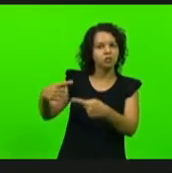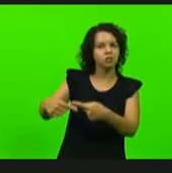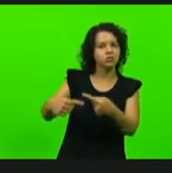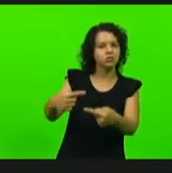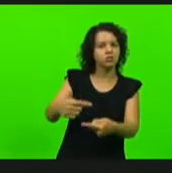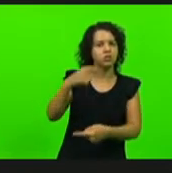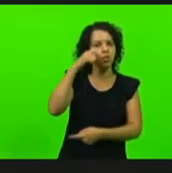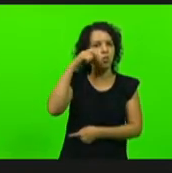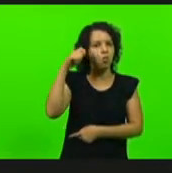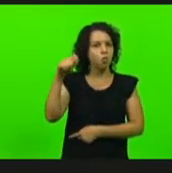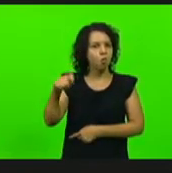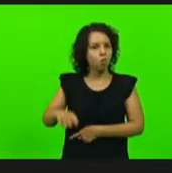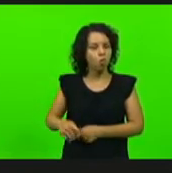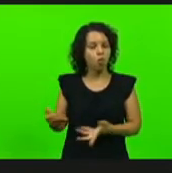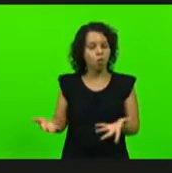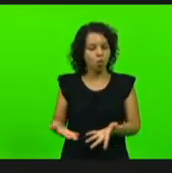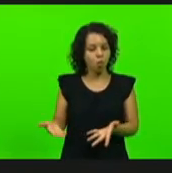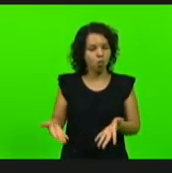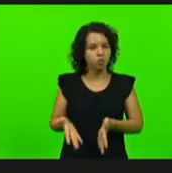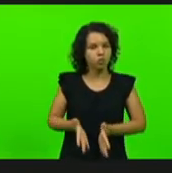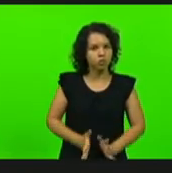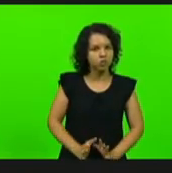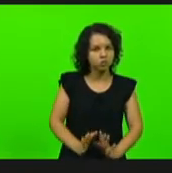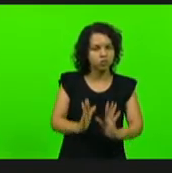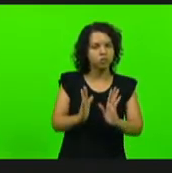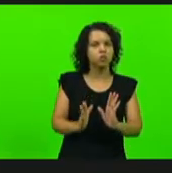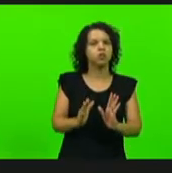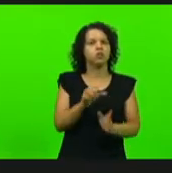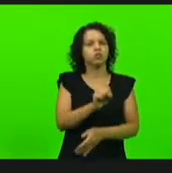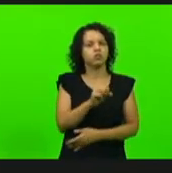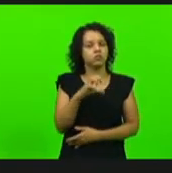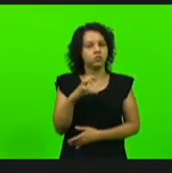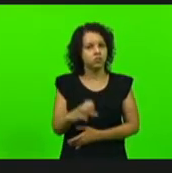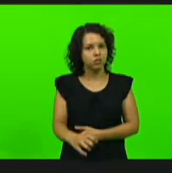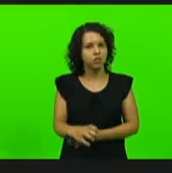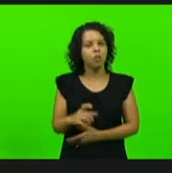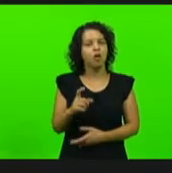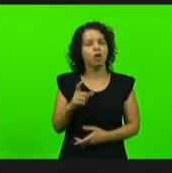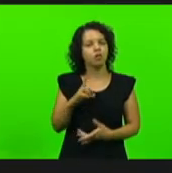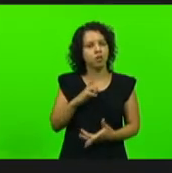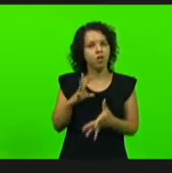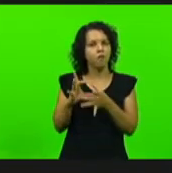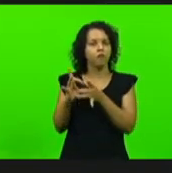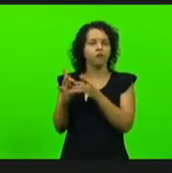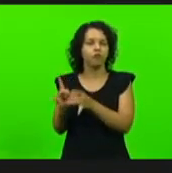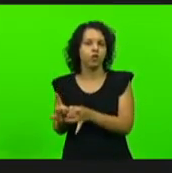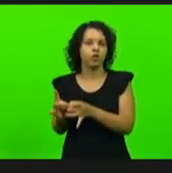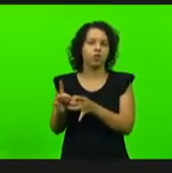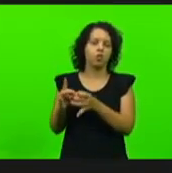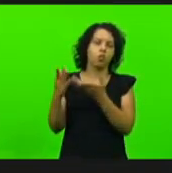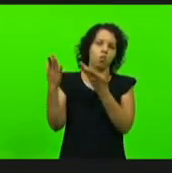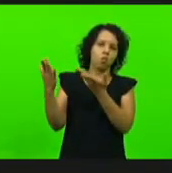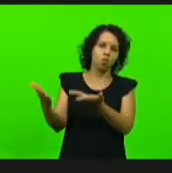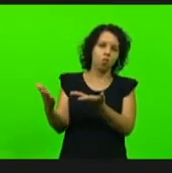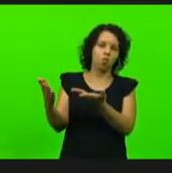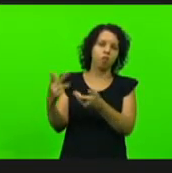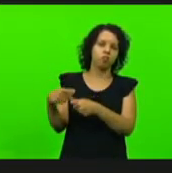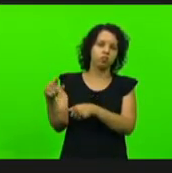que hoje são catarinenses, mas mantêm os seus vínculos, tenho certeza, com a sua terra natal.